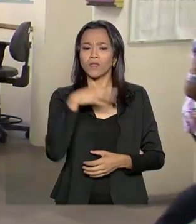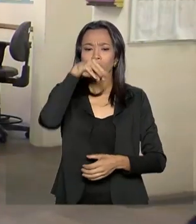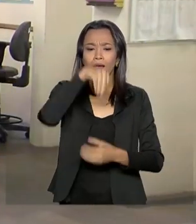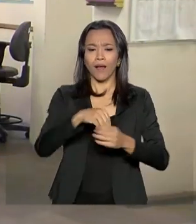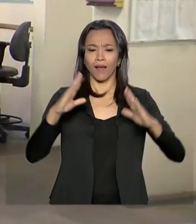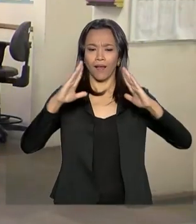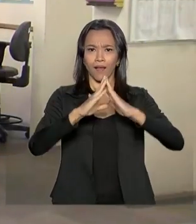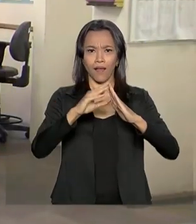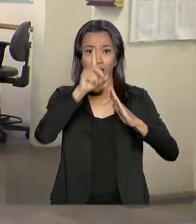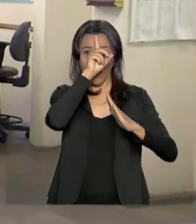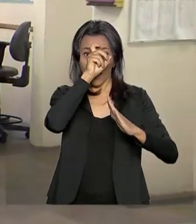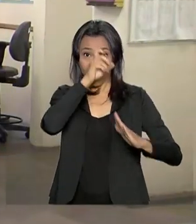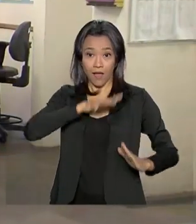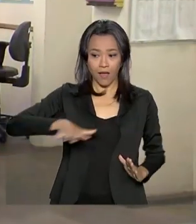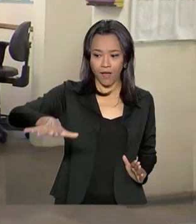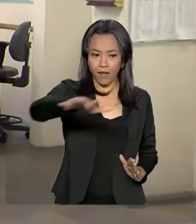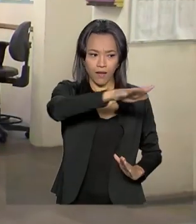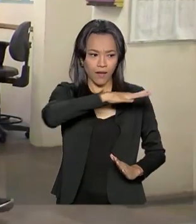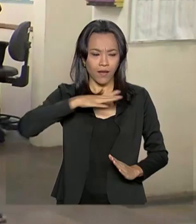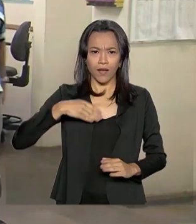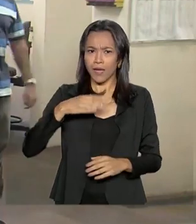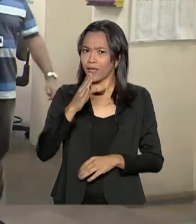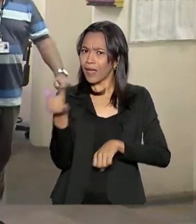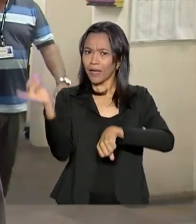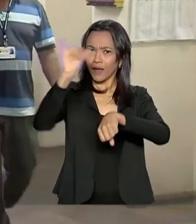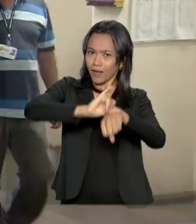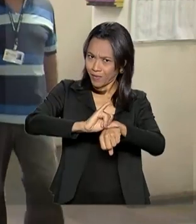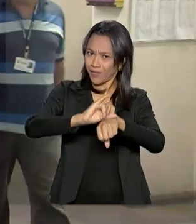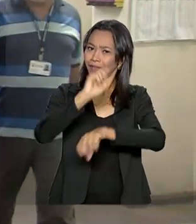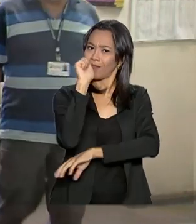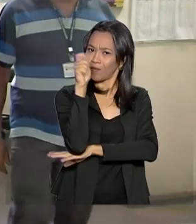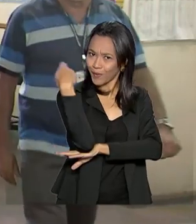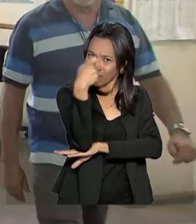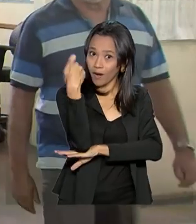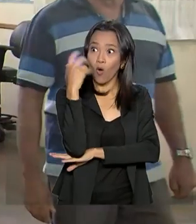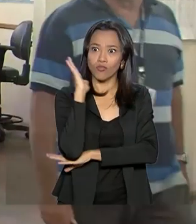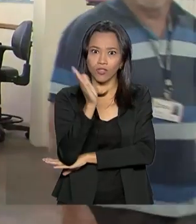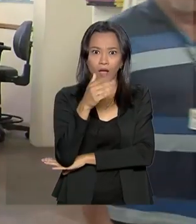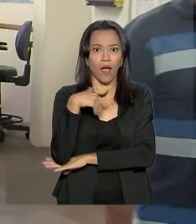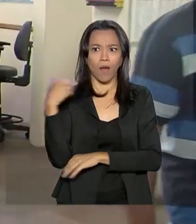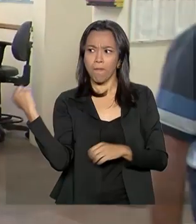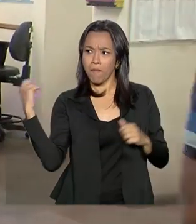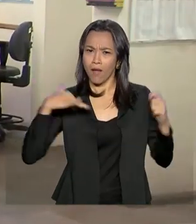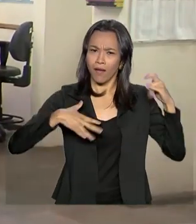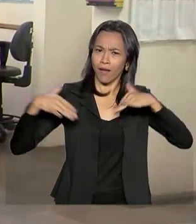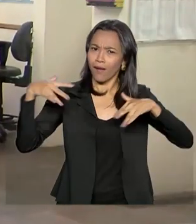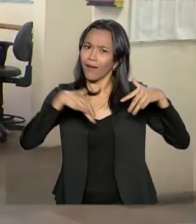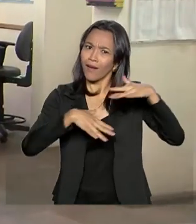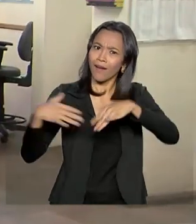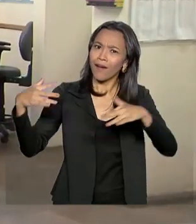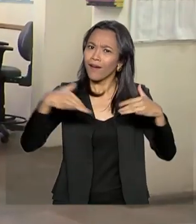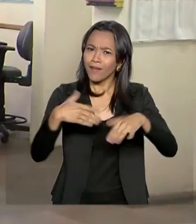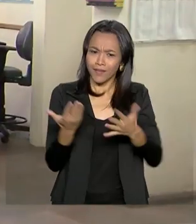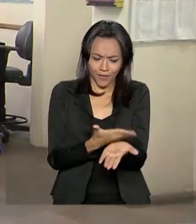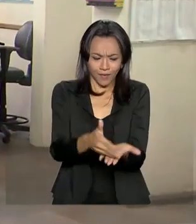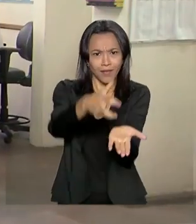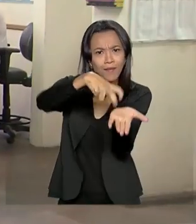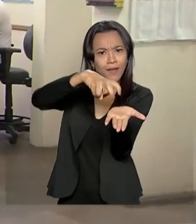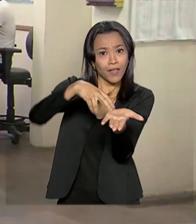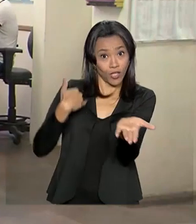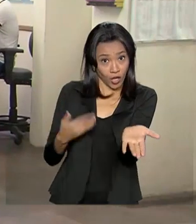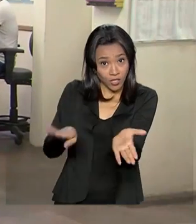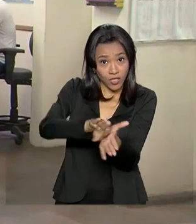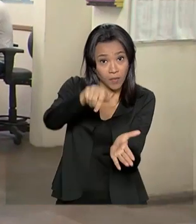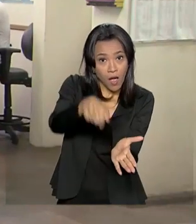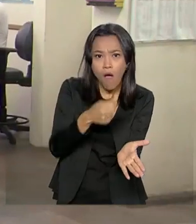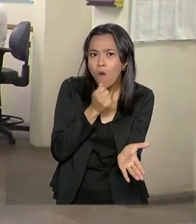Saúde Modelo, que fica na região central de Porto Alegre. E olha, o movimento já é bem intenso por aqui desde o início da manhã. Nós chegamos, o posto de